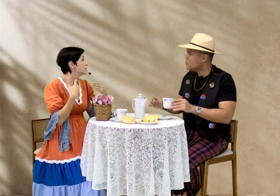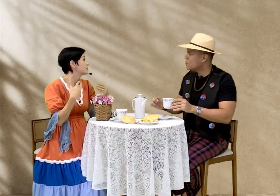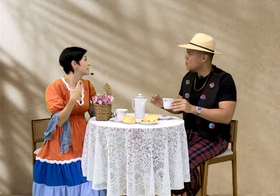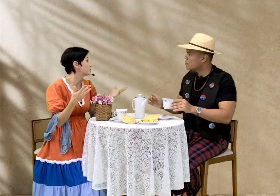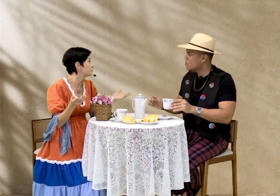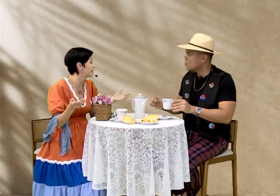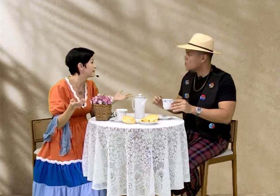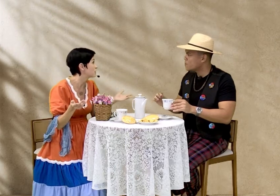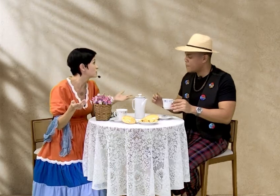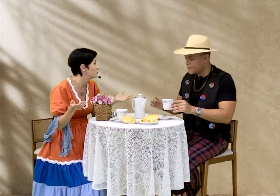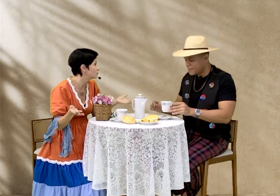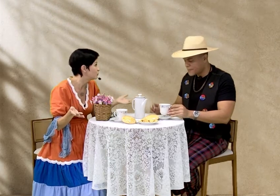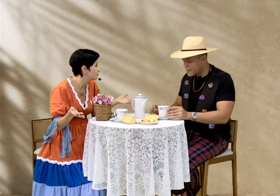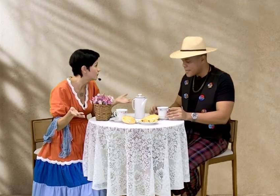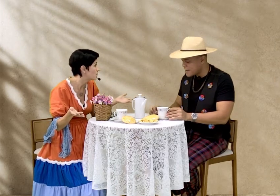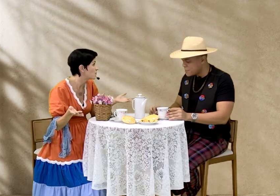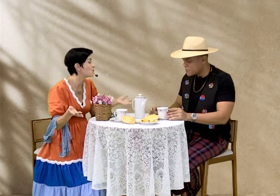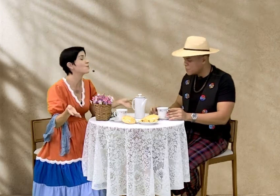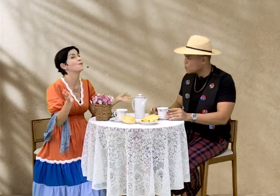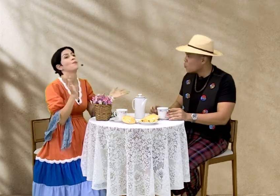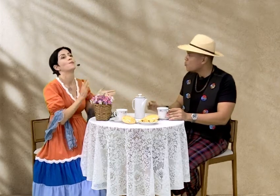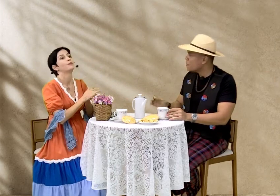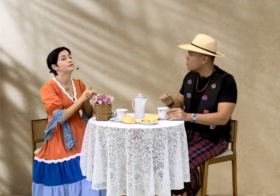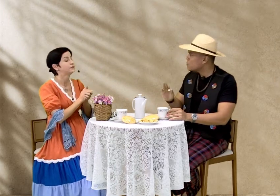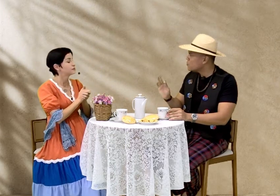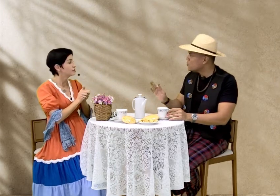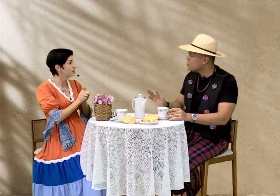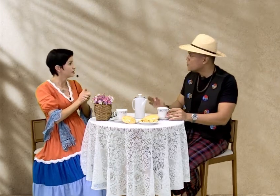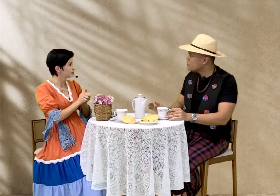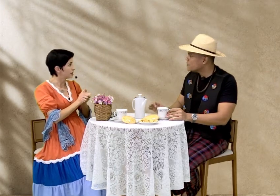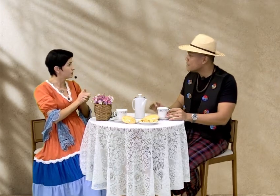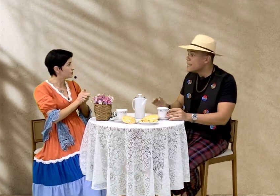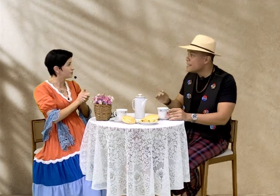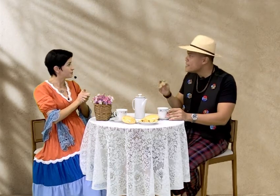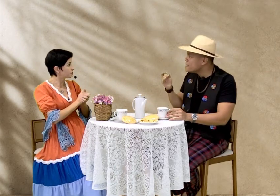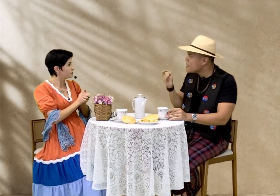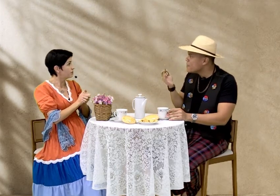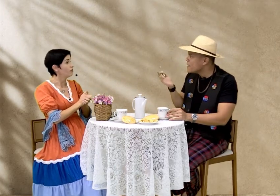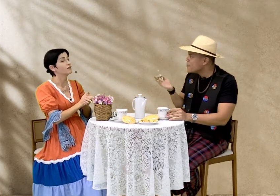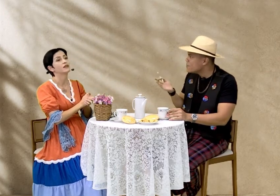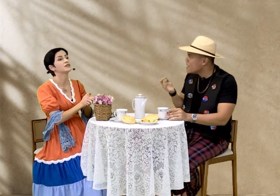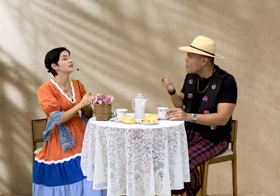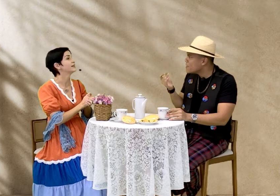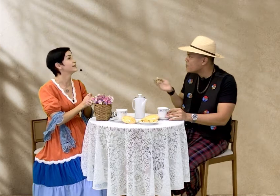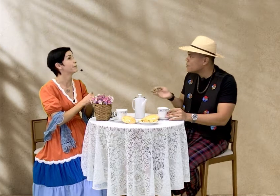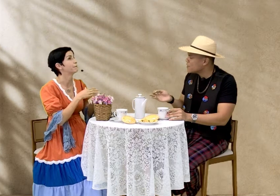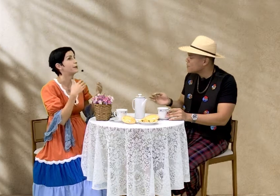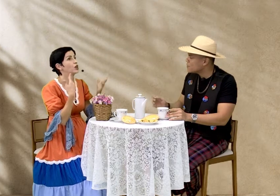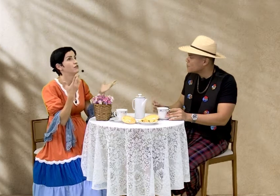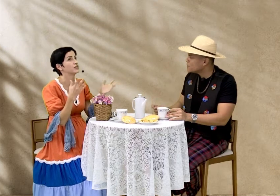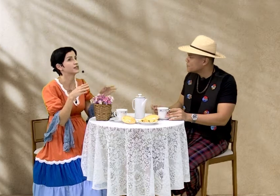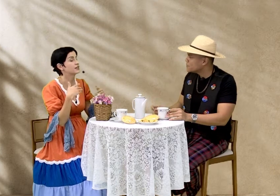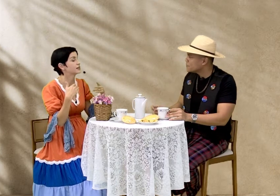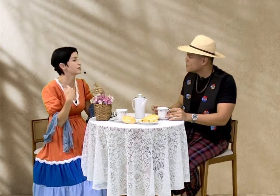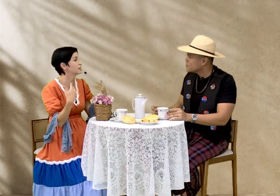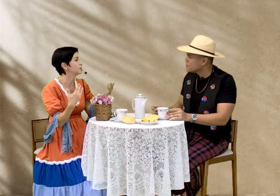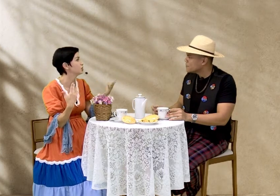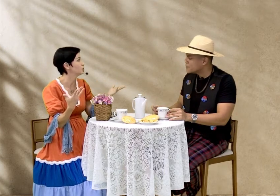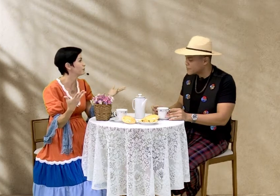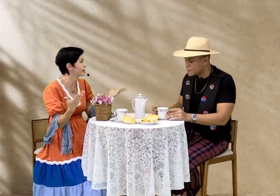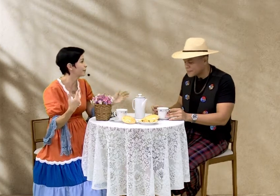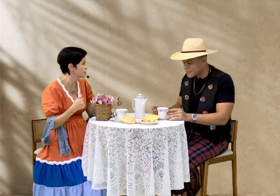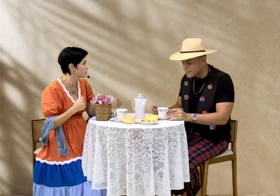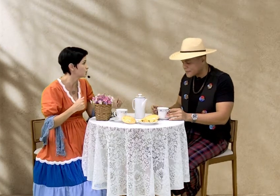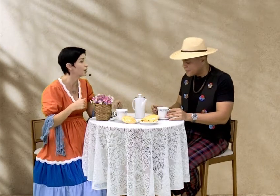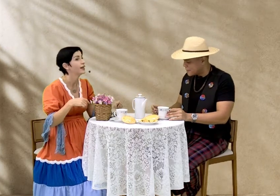foi dizendo, para Deus e o mundo. Que absurdo. Contou para todo mundo. Então, Sem nem saber do que realmente sem ter aconteceu. prova, sem ter certeza